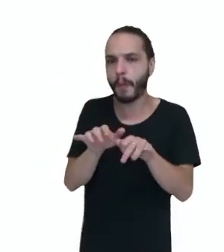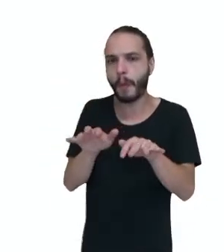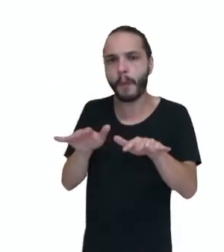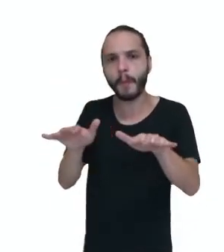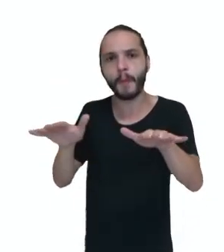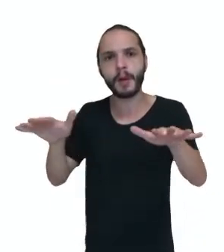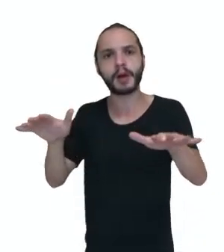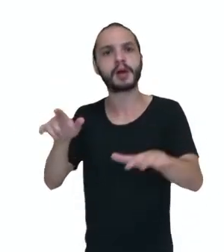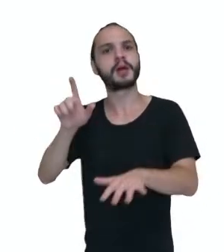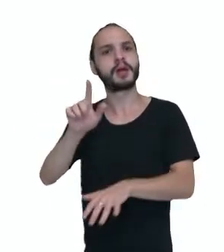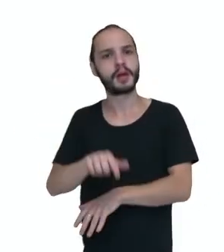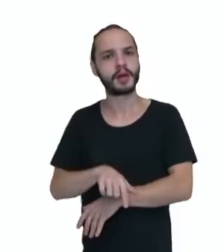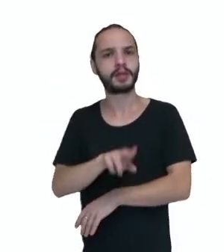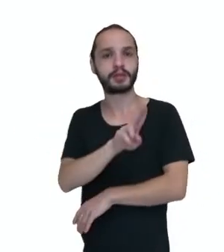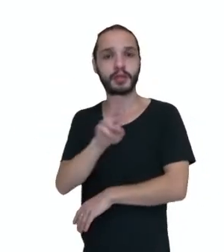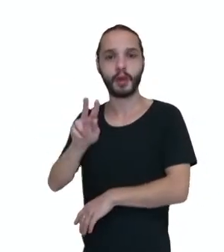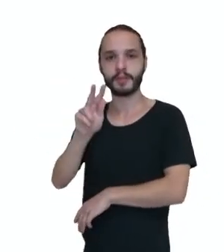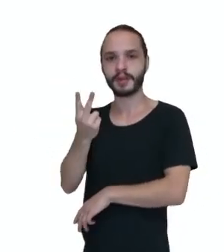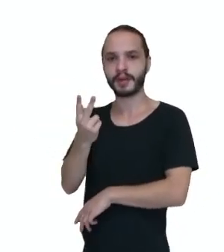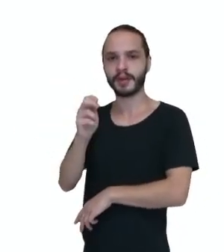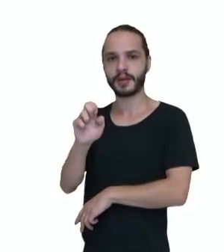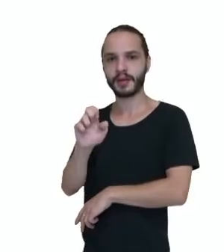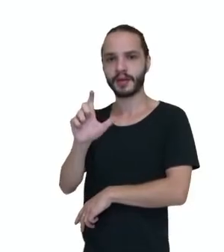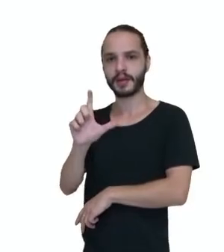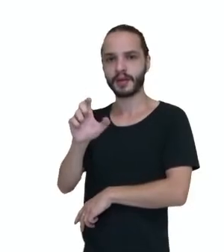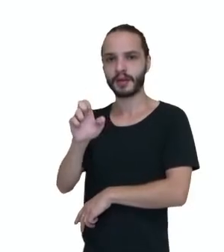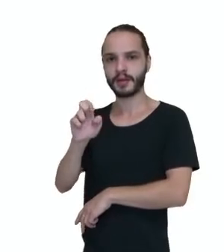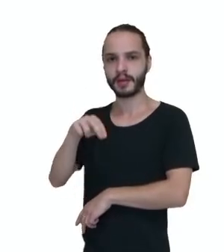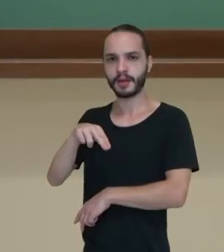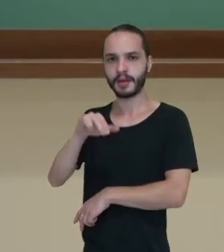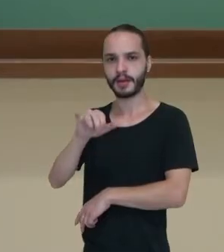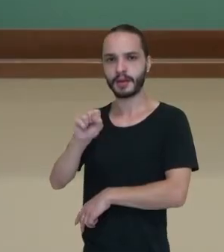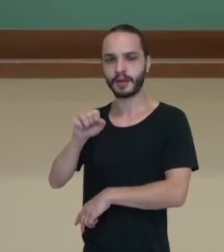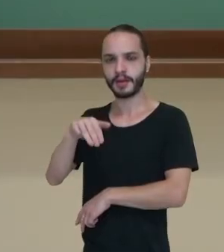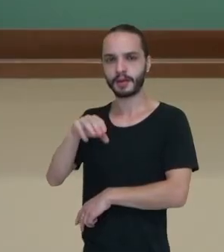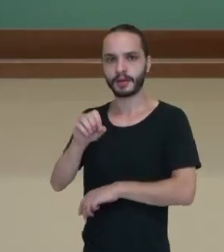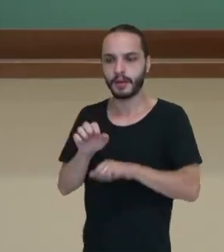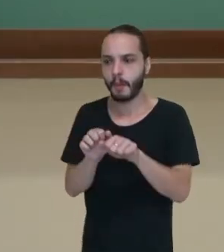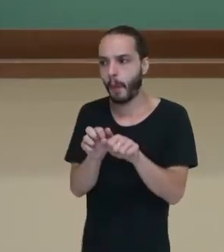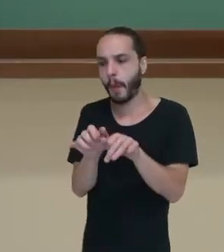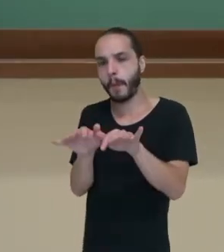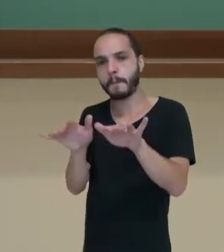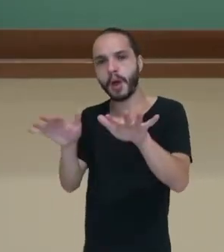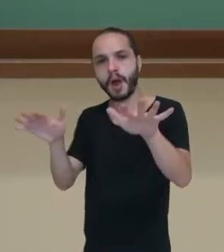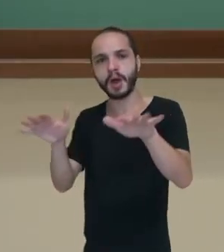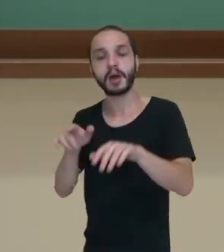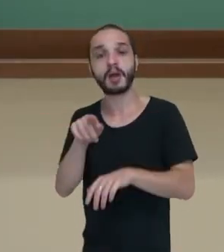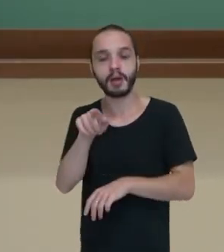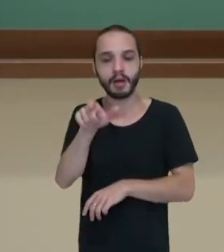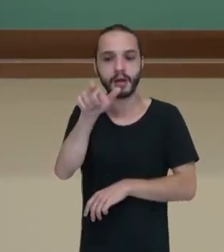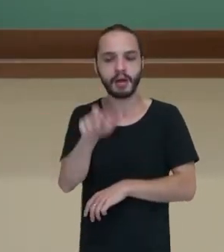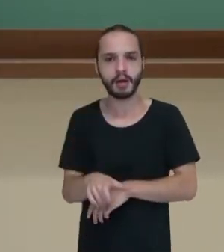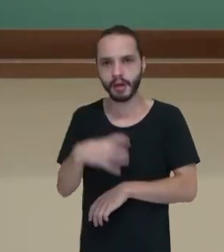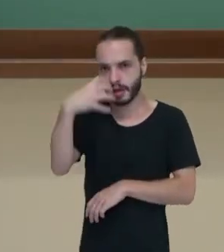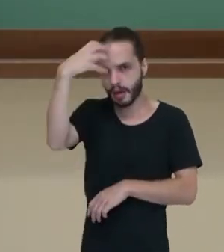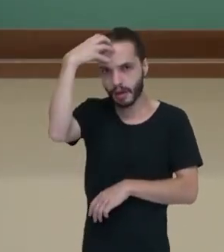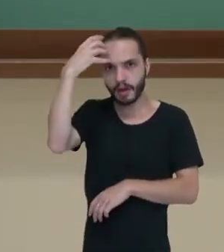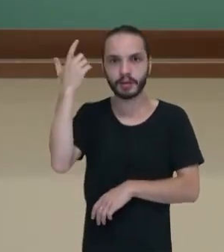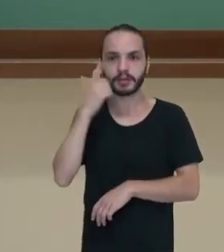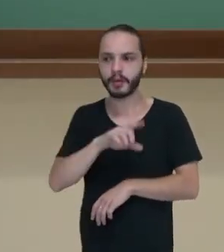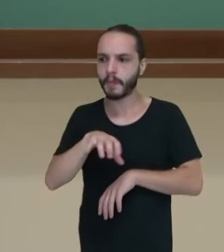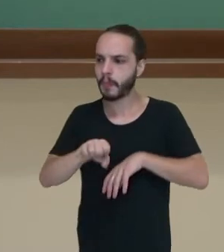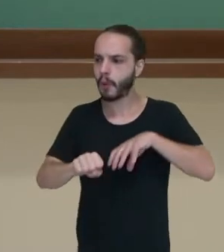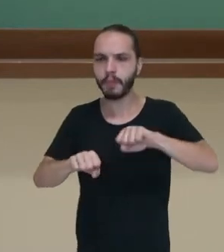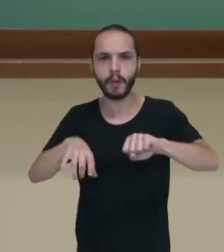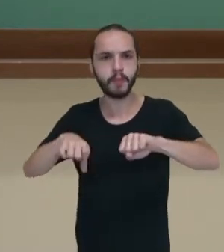como helenismo. Então esse helenismo é muito interessante, né? O Alexandre, ele foi um grande conquistador. Gente, ele